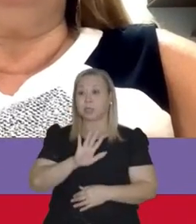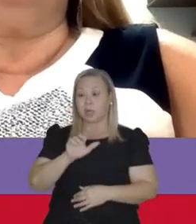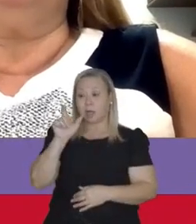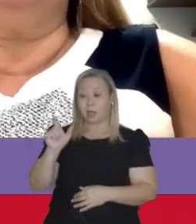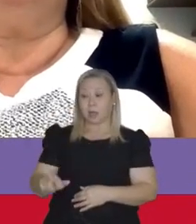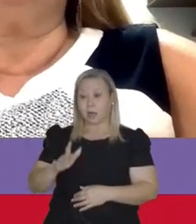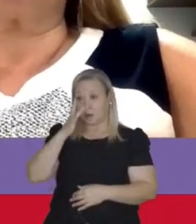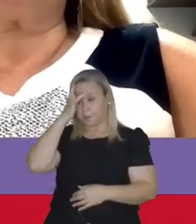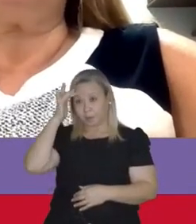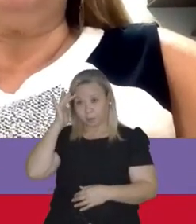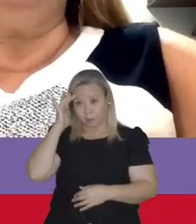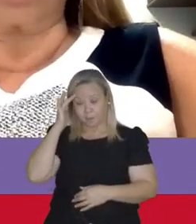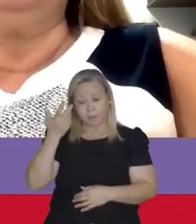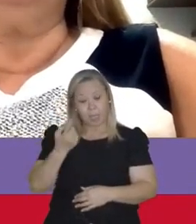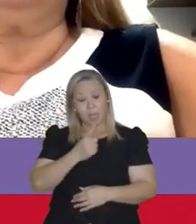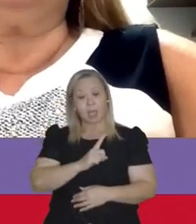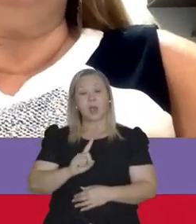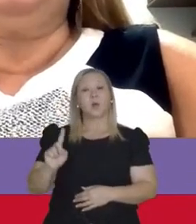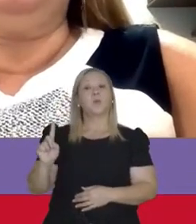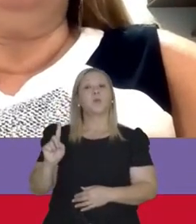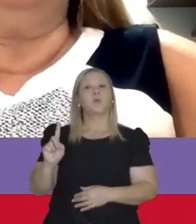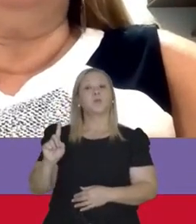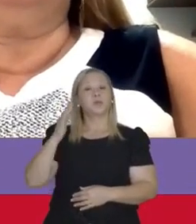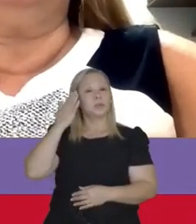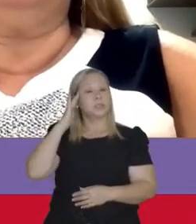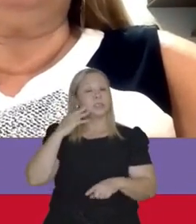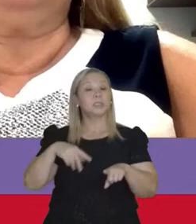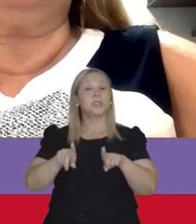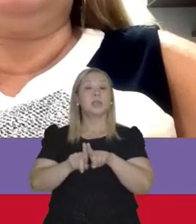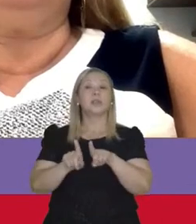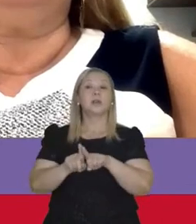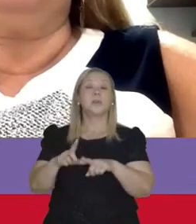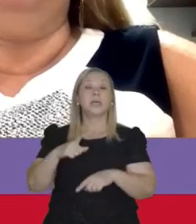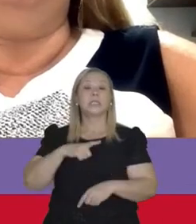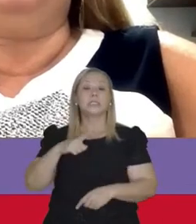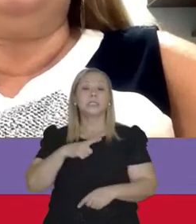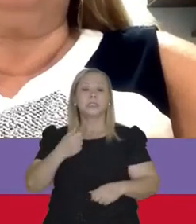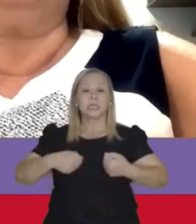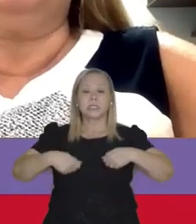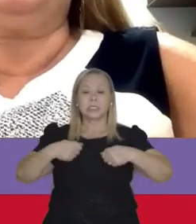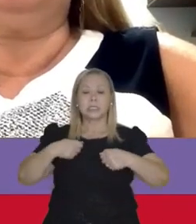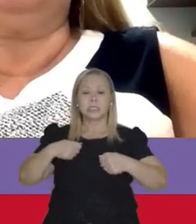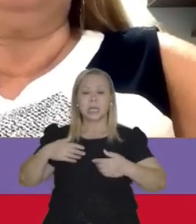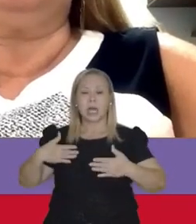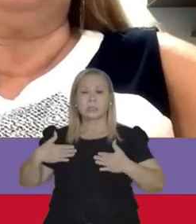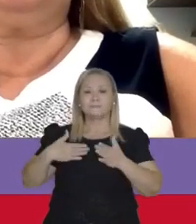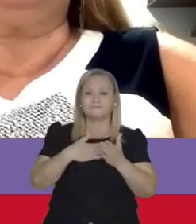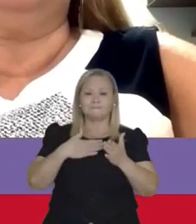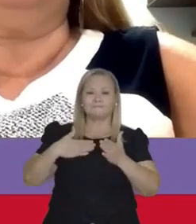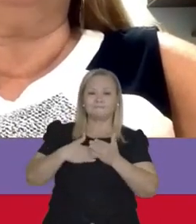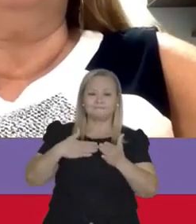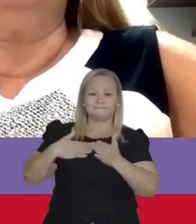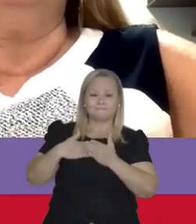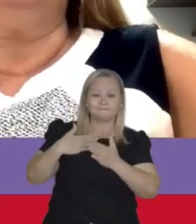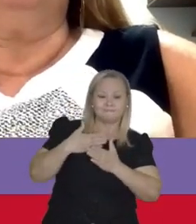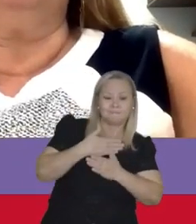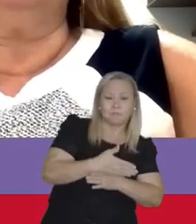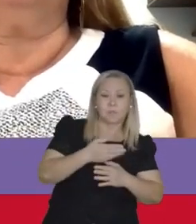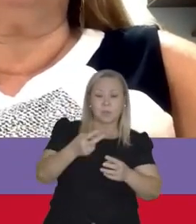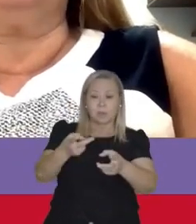E, por último, eu entendo que também existe a necessidade de romper com esse olhar que a Ana Rita estava